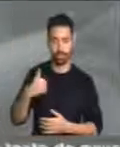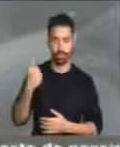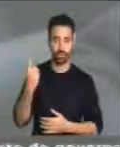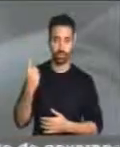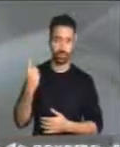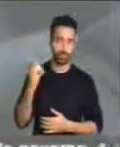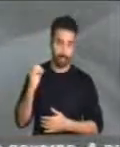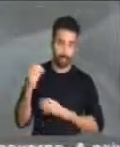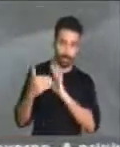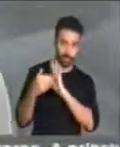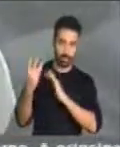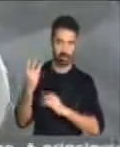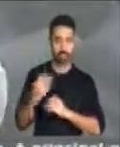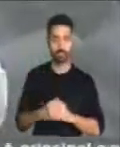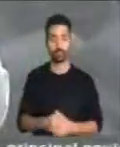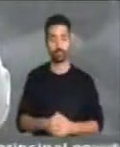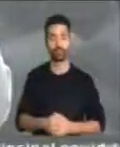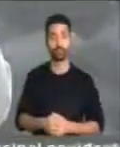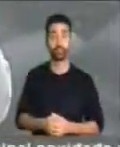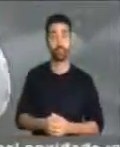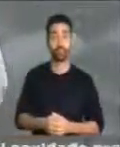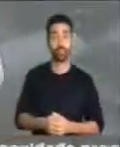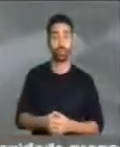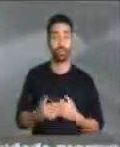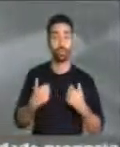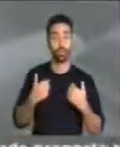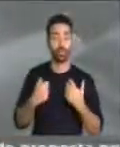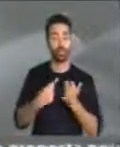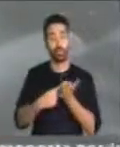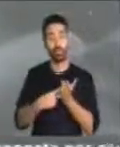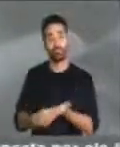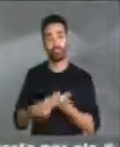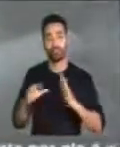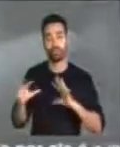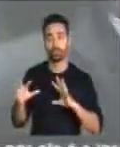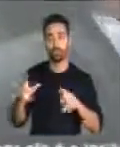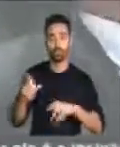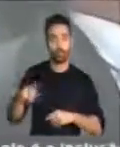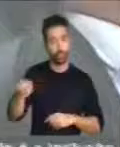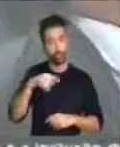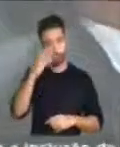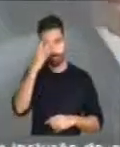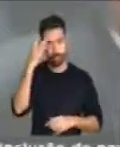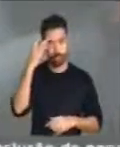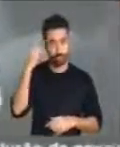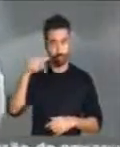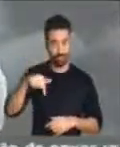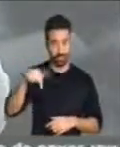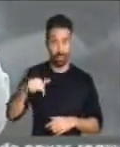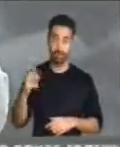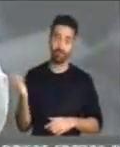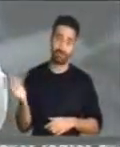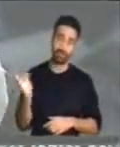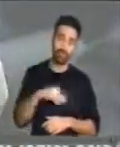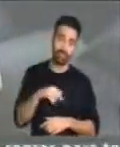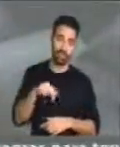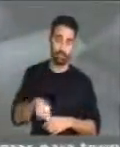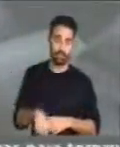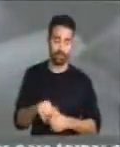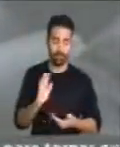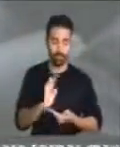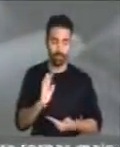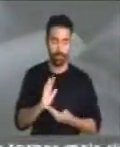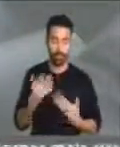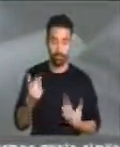E, finalmente, eu quero convidar a todos os meus pares dessa casa para que possam vir para o plenário,